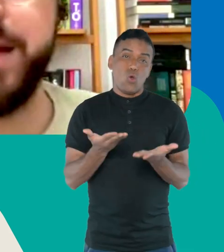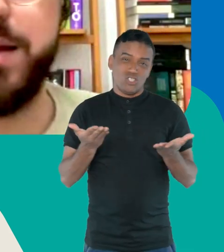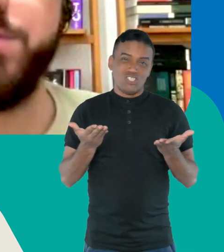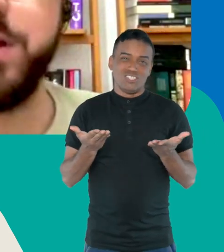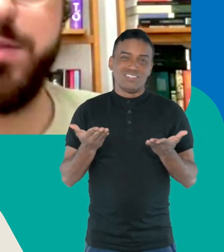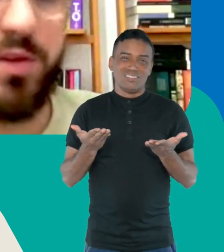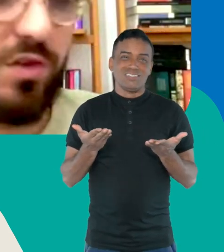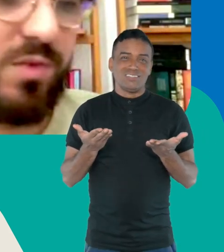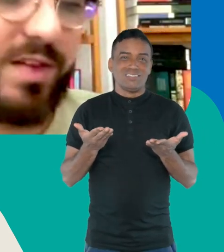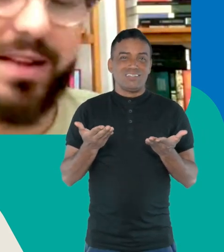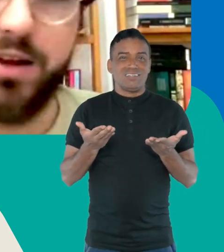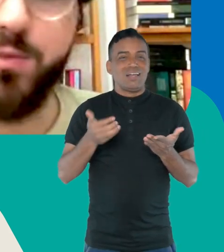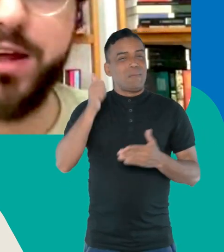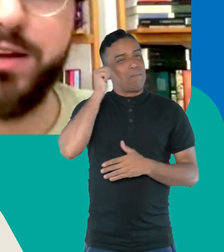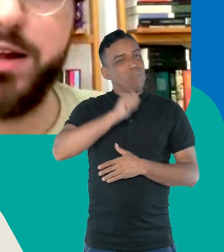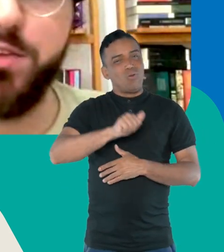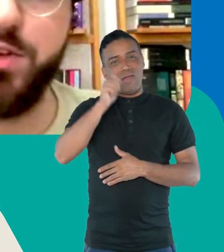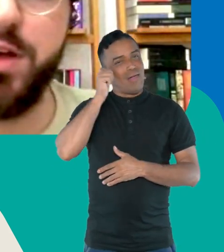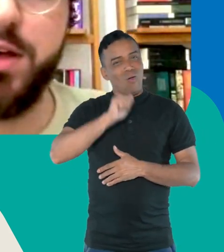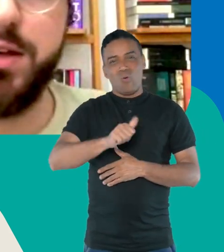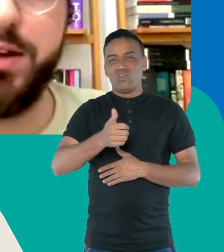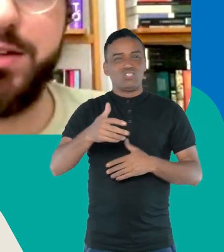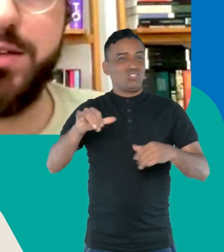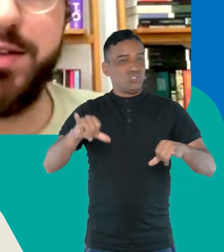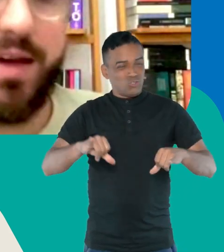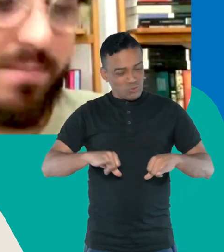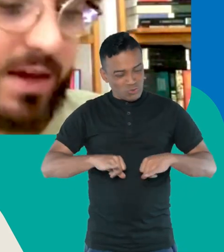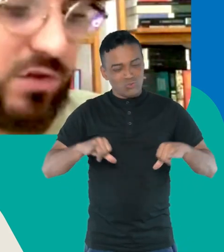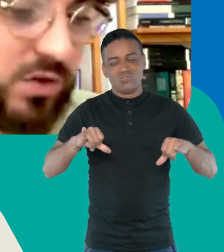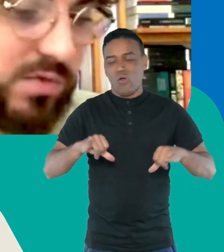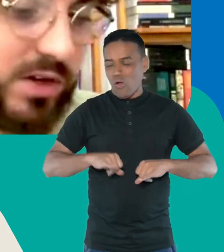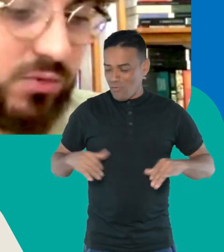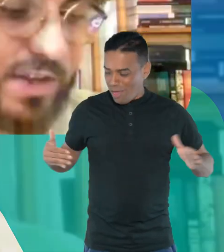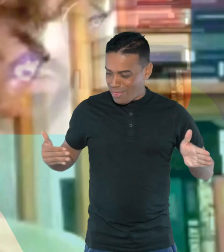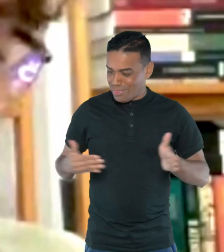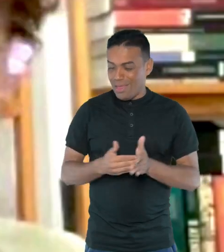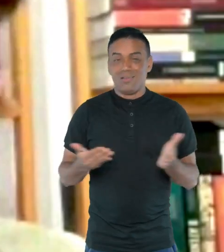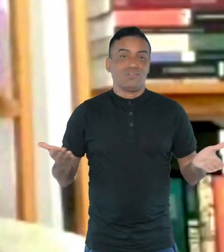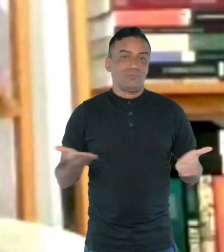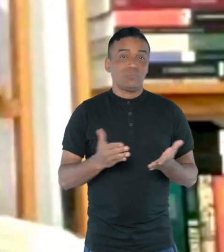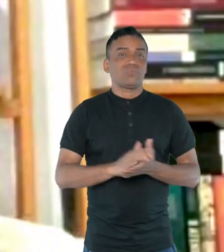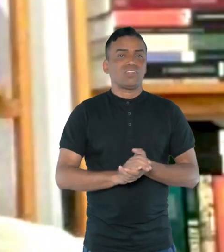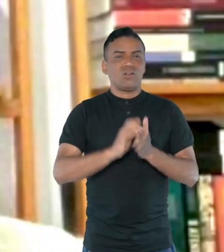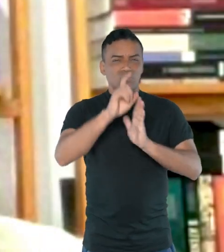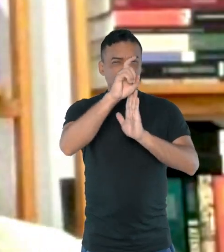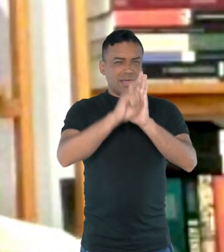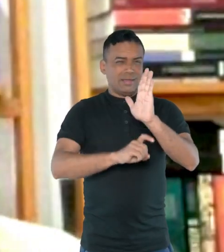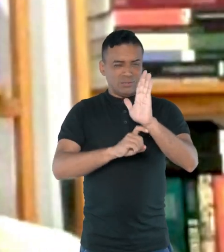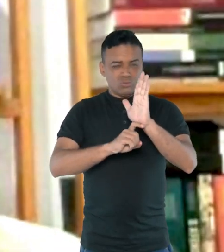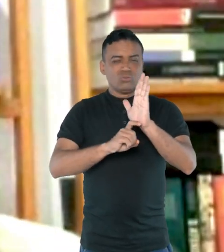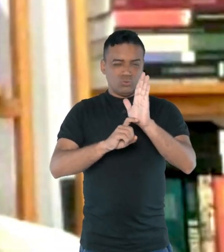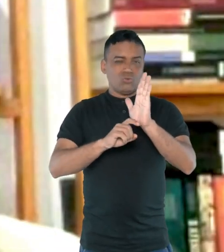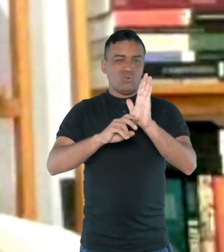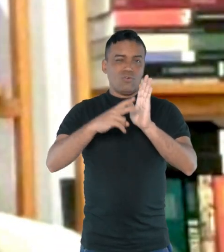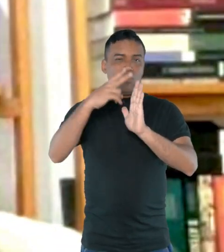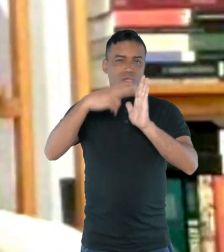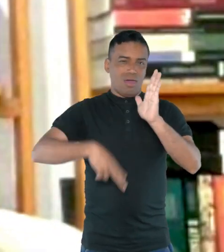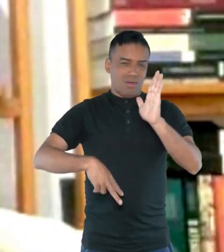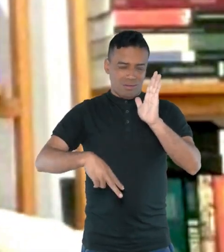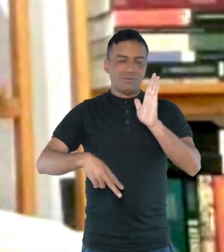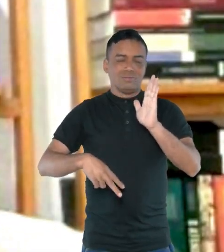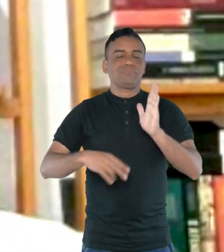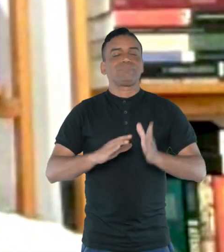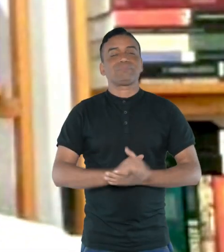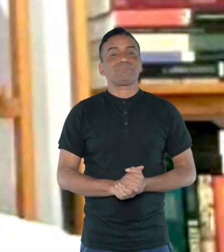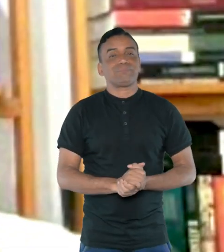também. Infelizmente é um cenário, é uma realidade que ainda se repete. Então eu vou ler um trechinho já no meio do texto também,